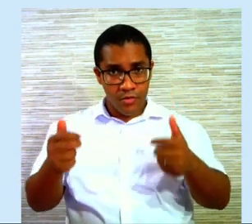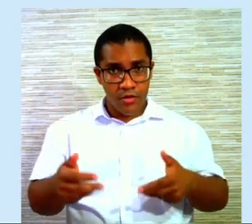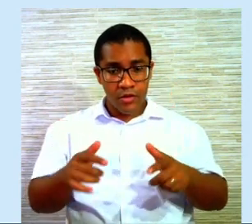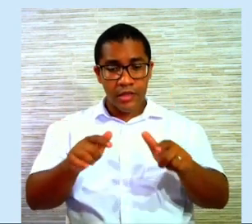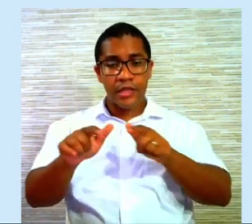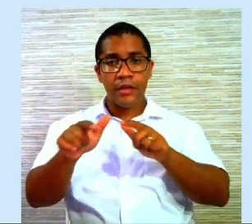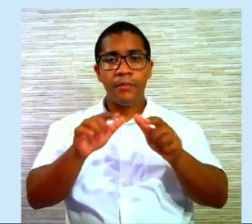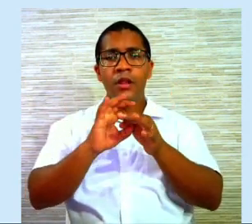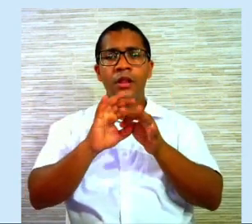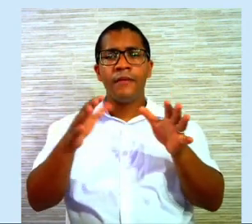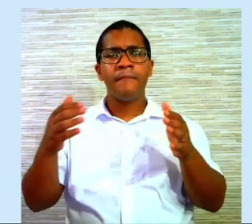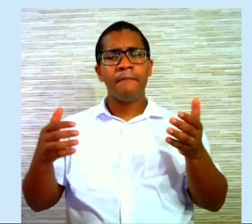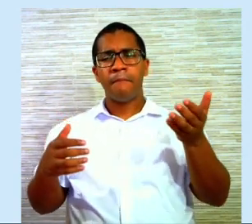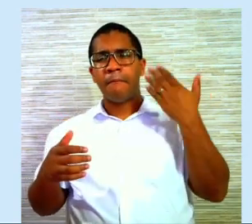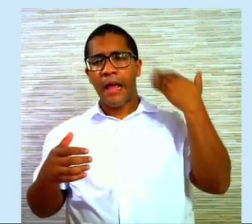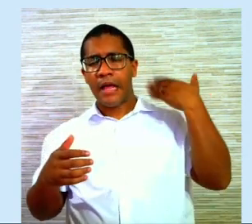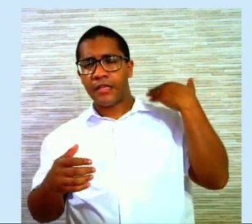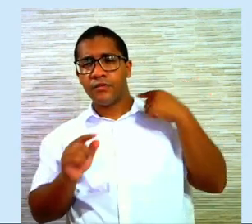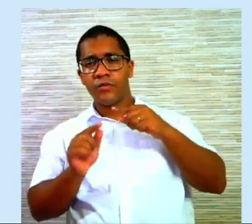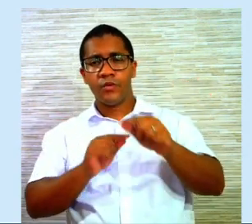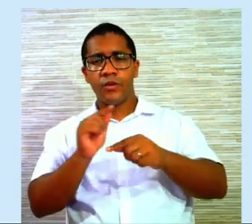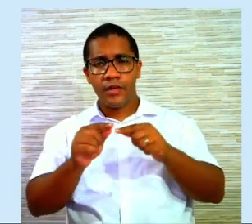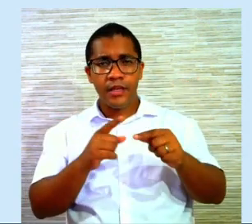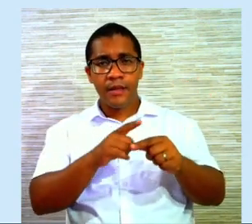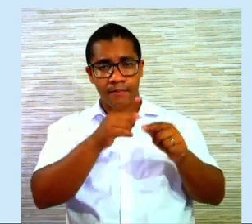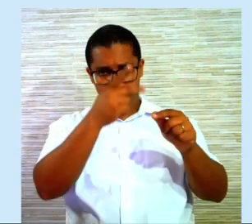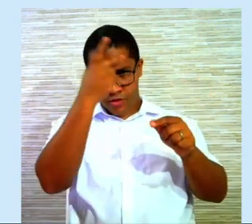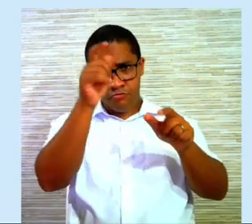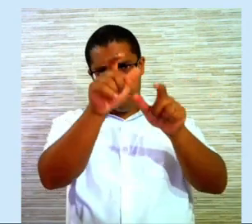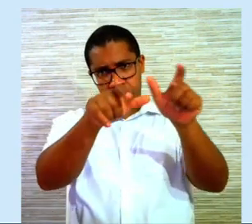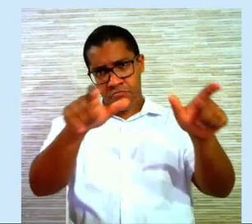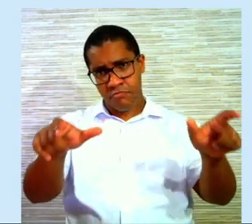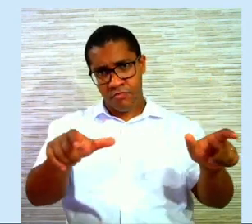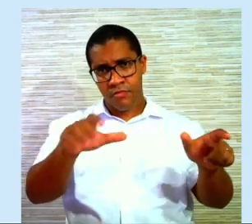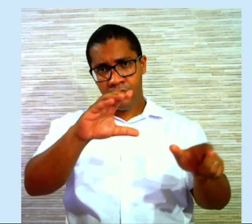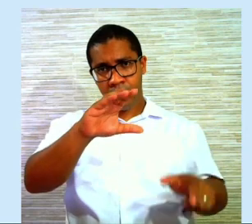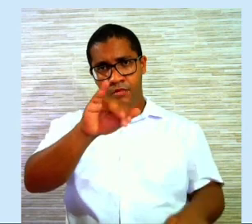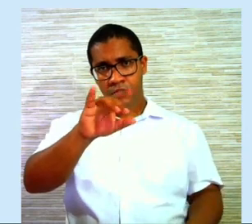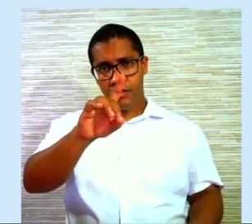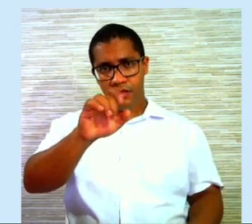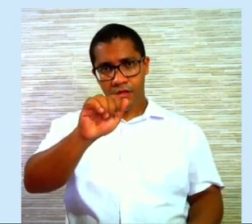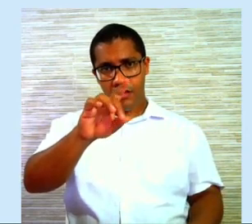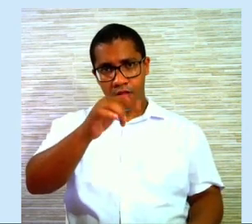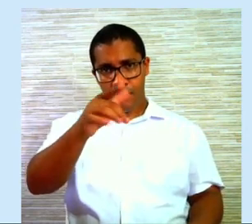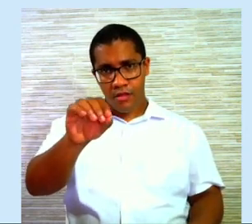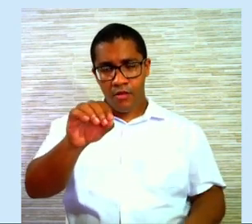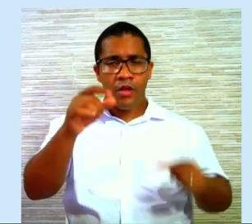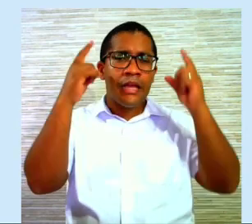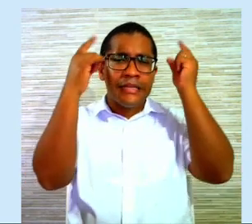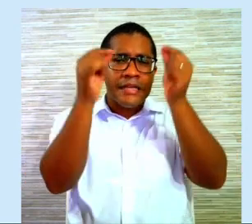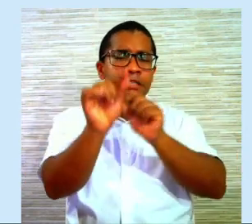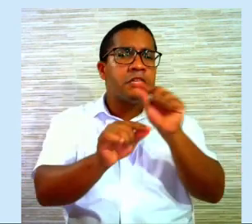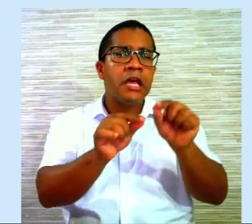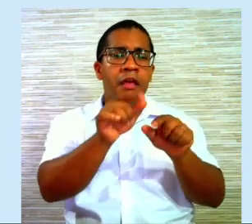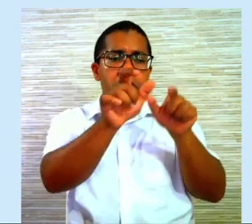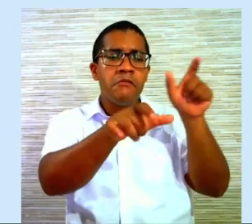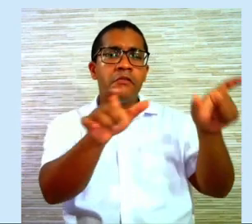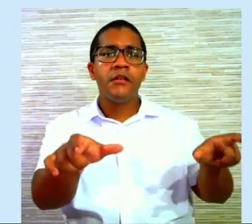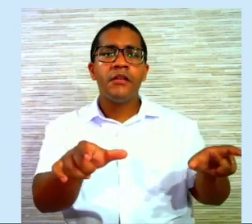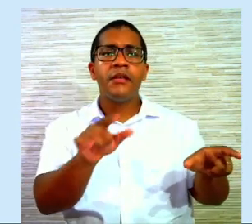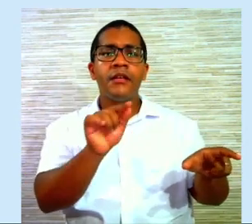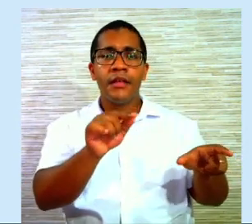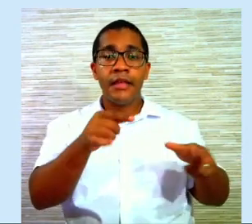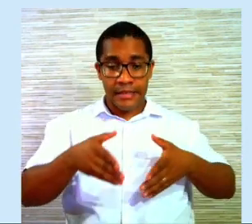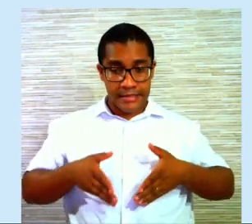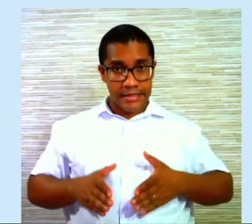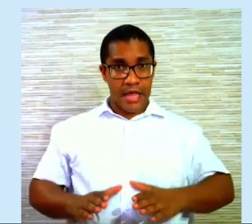o trabalho livre na antiguidade, então havia os cidadãos. Então, na Grécia, quem eram os cidadãos? Aqueles